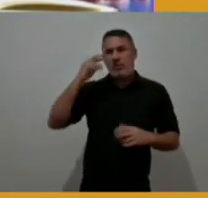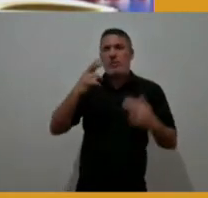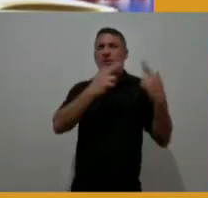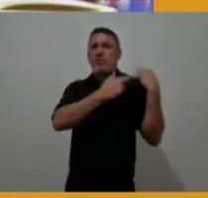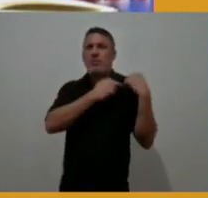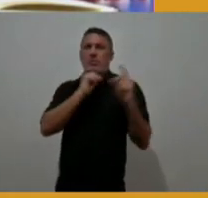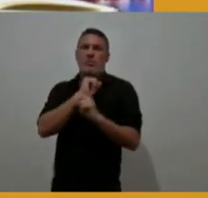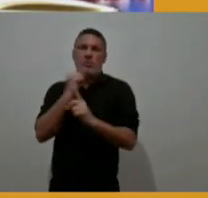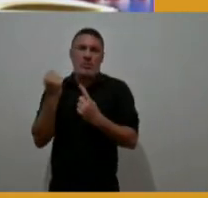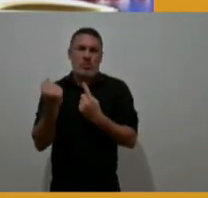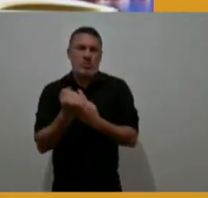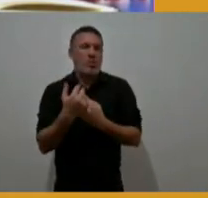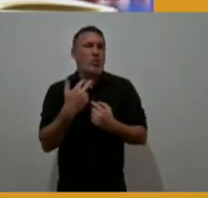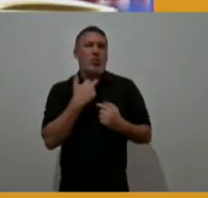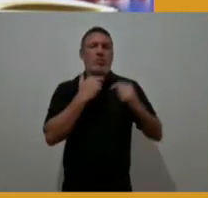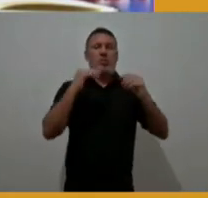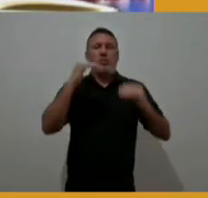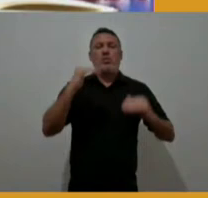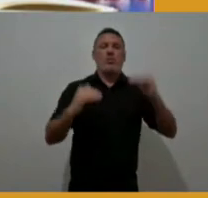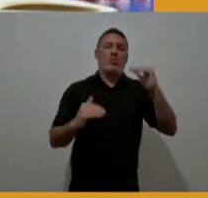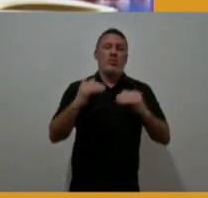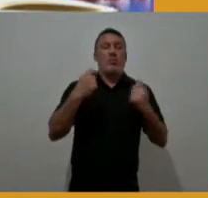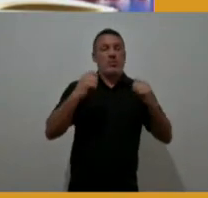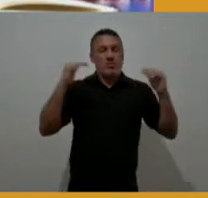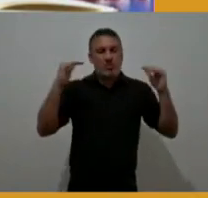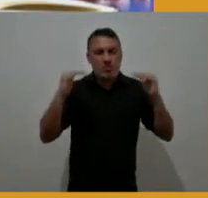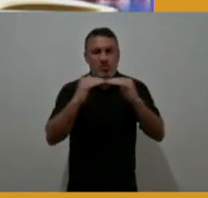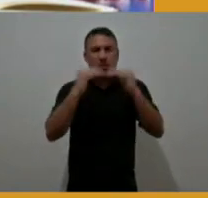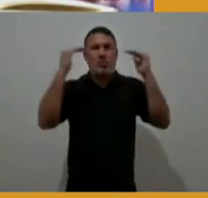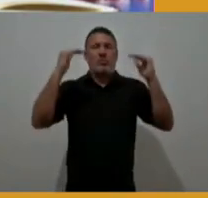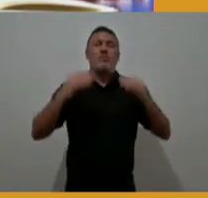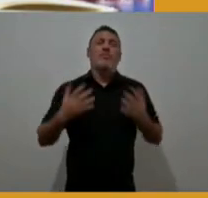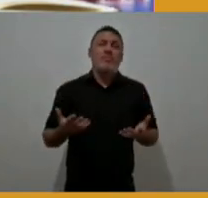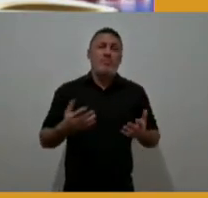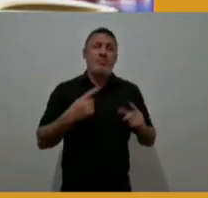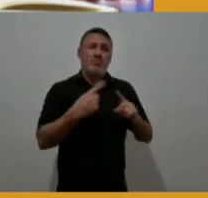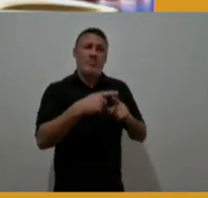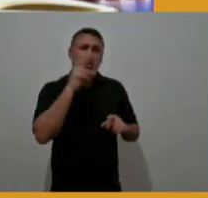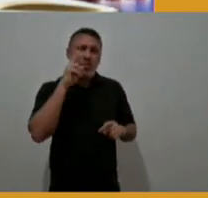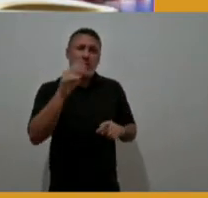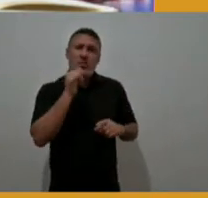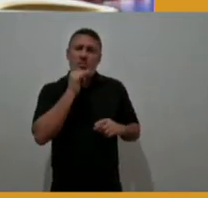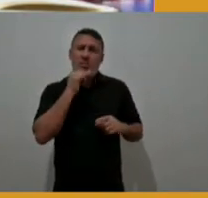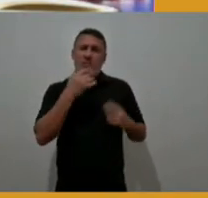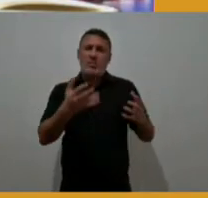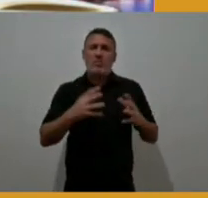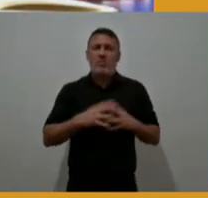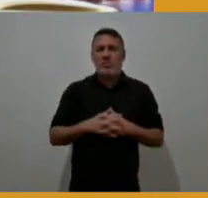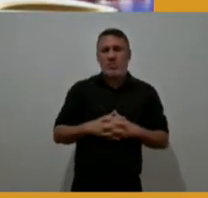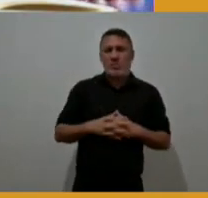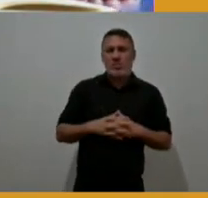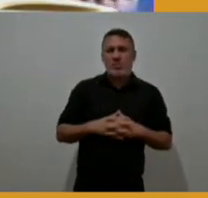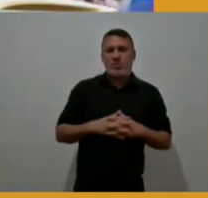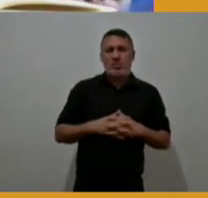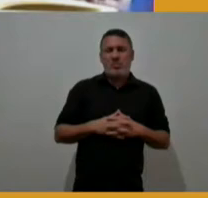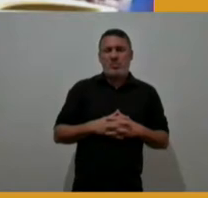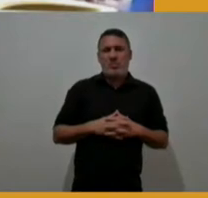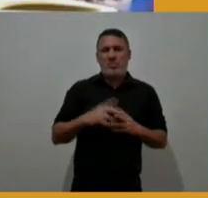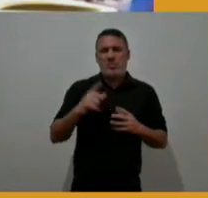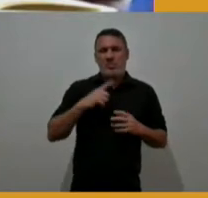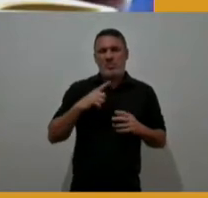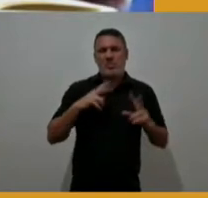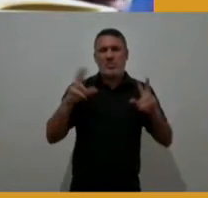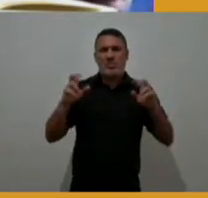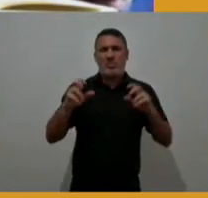Vejam, vamos ver a coisa do teto, por exemplo. O teto tem sido, o teto de gastos tem